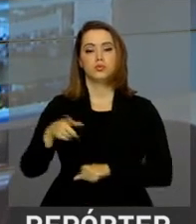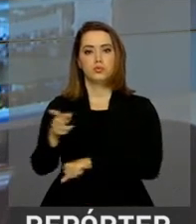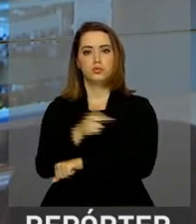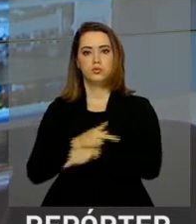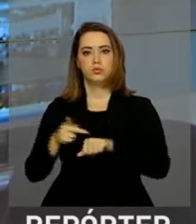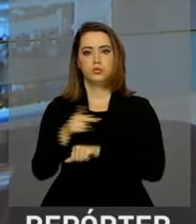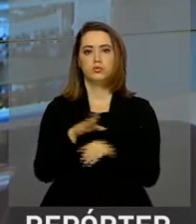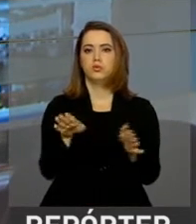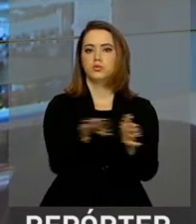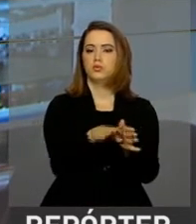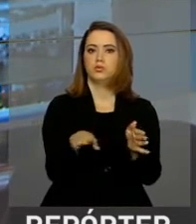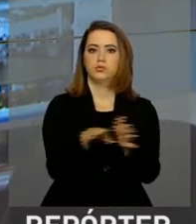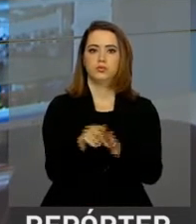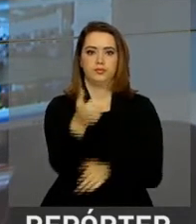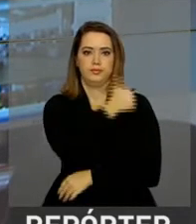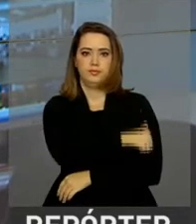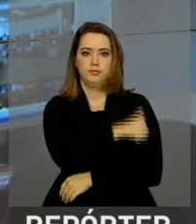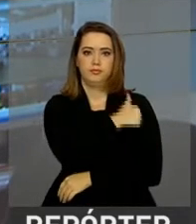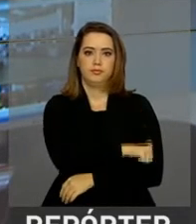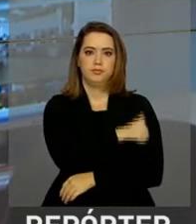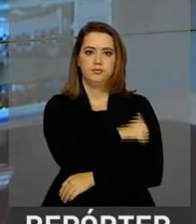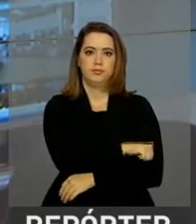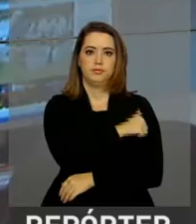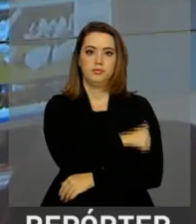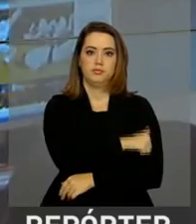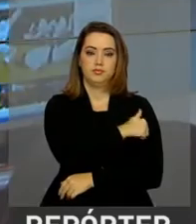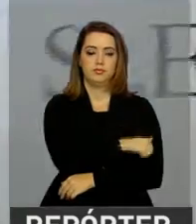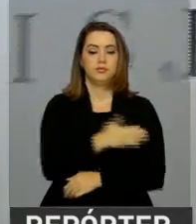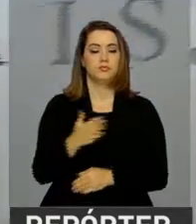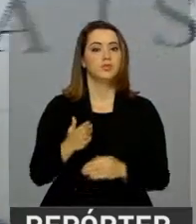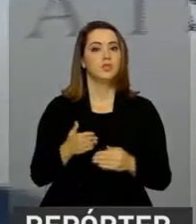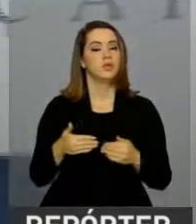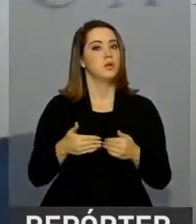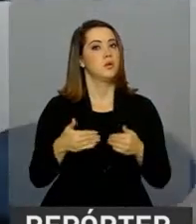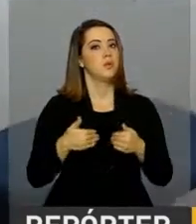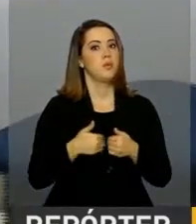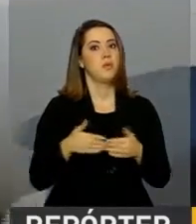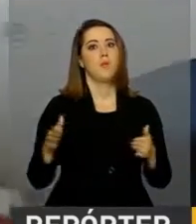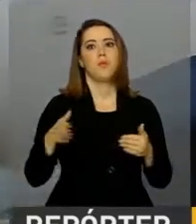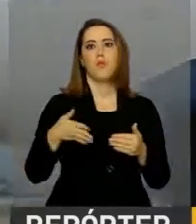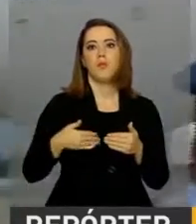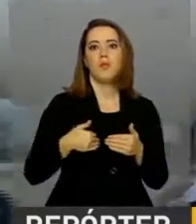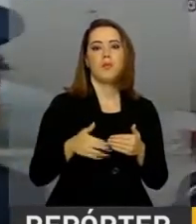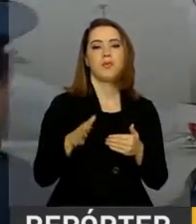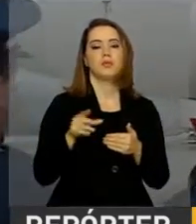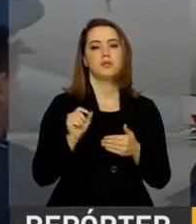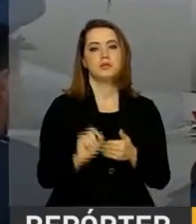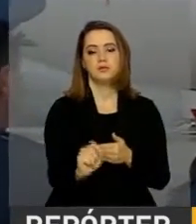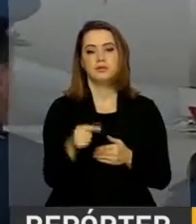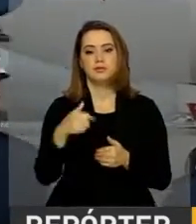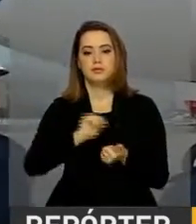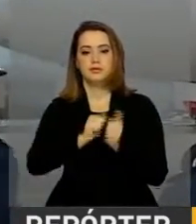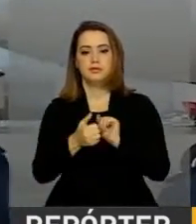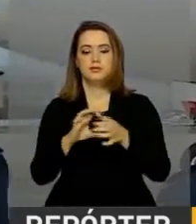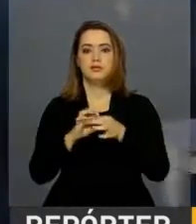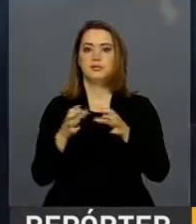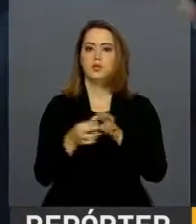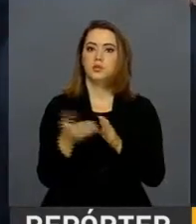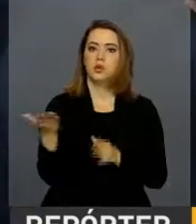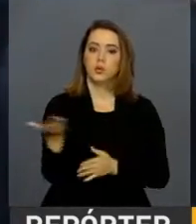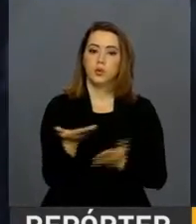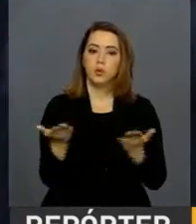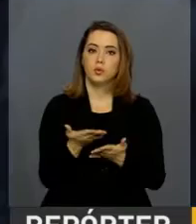Janeiro para acompanhar a abertura dos Jogos Olímpicos amanhã. Hoje pela manhã, o presidente francês François Hollande desembarcou